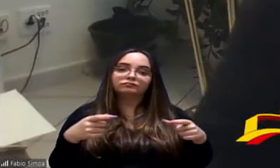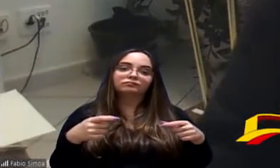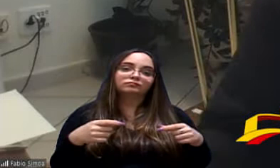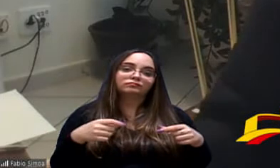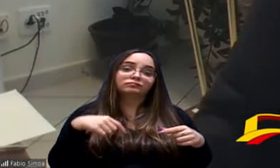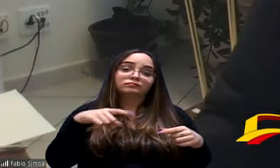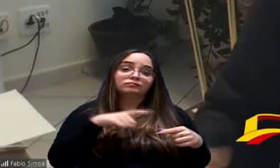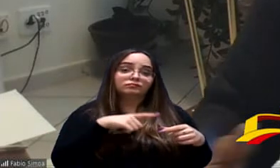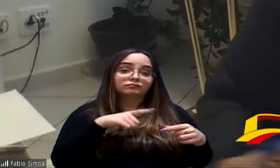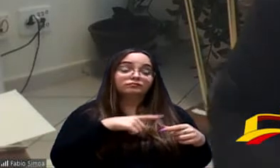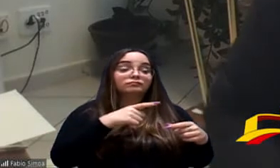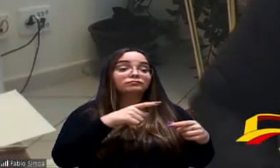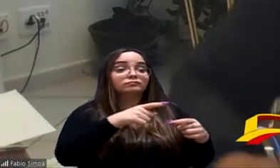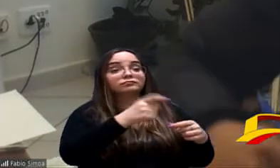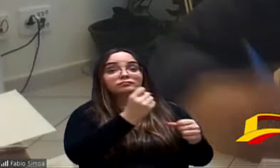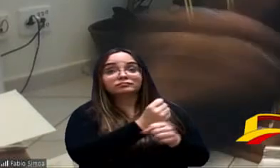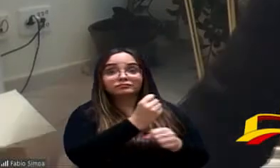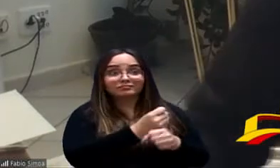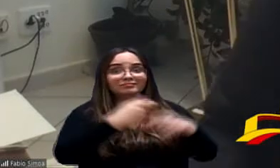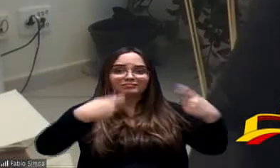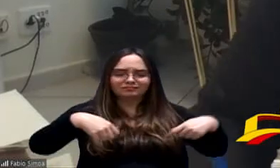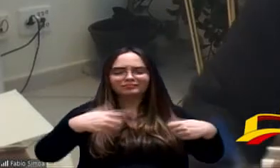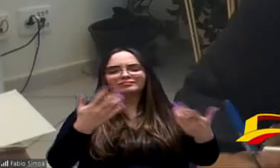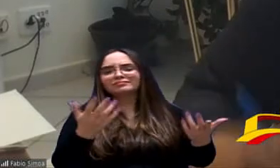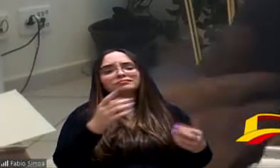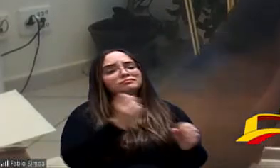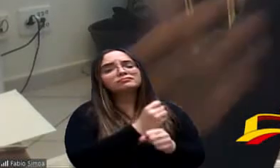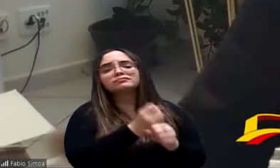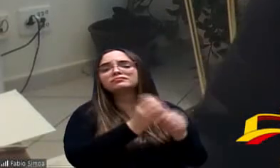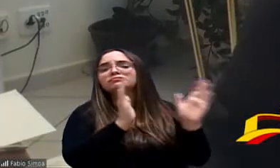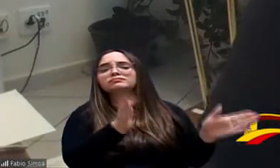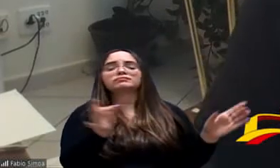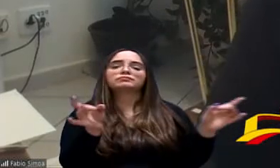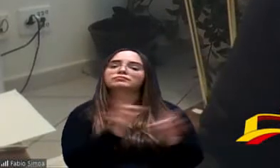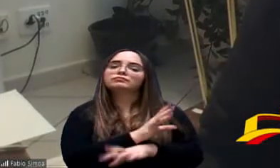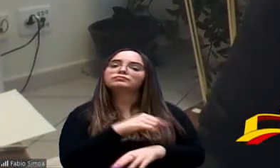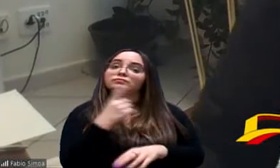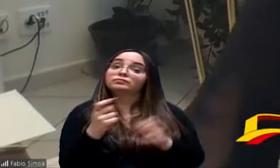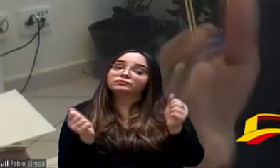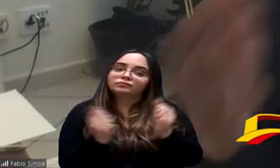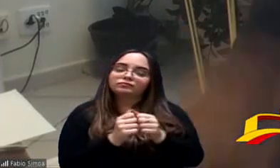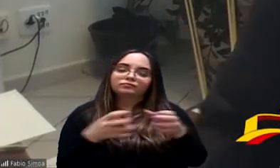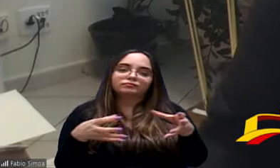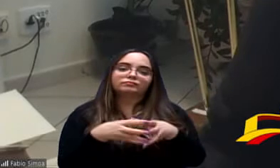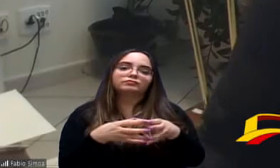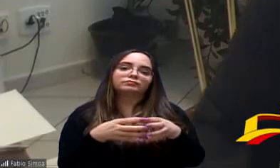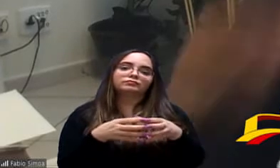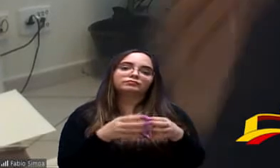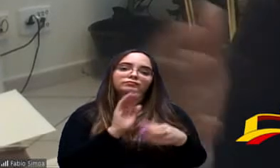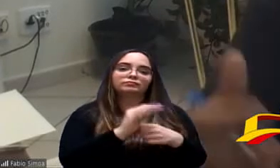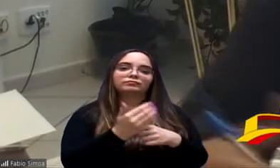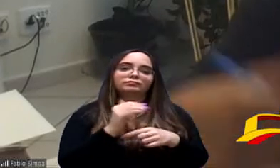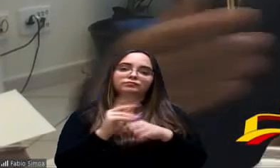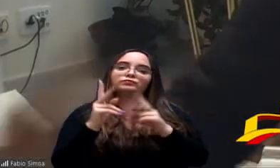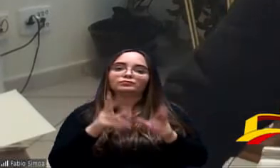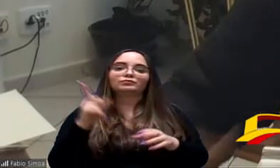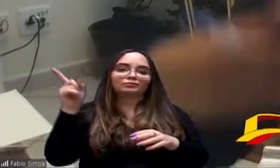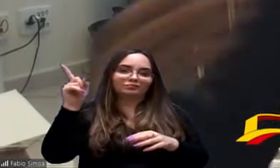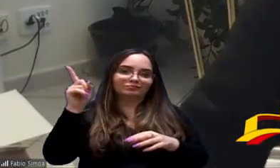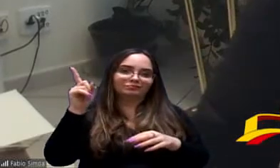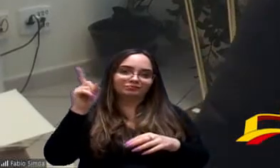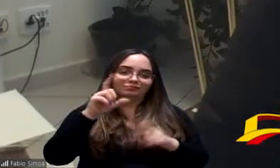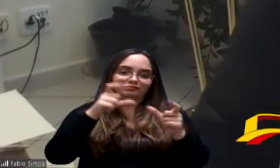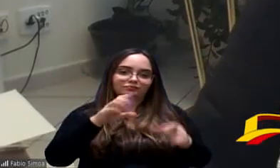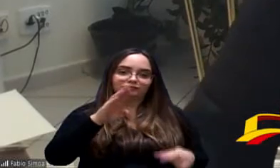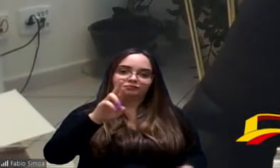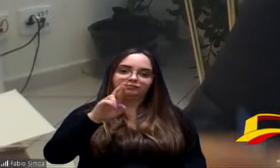da gente, e a gente é só uma questão de a gente apresentar e estar trabalhando junto à comunidade, que nem a escola lá vai ser laboratórios para